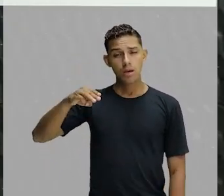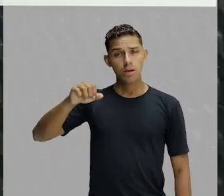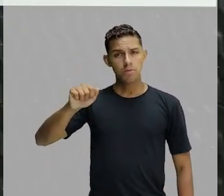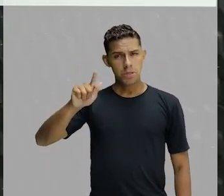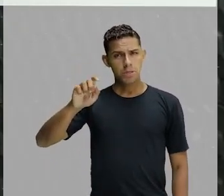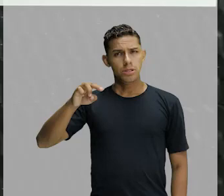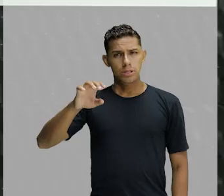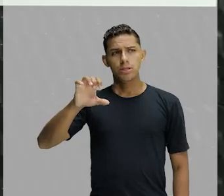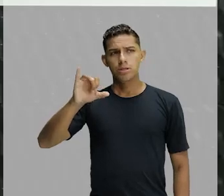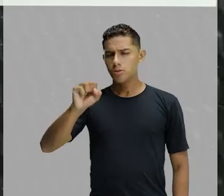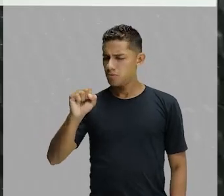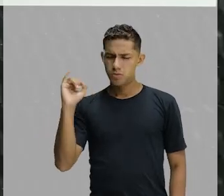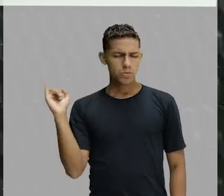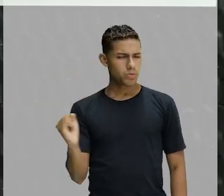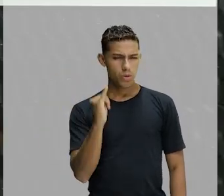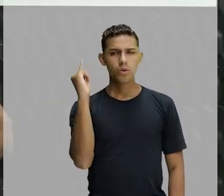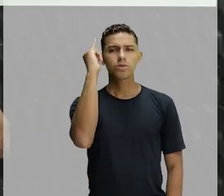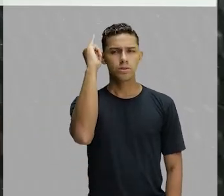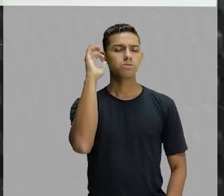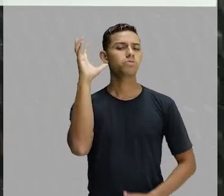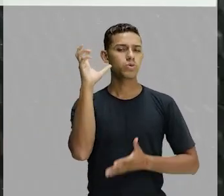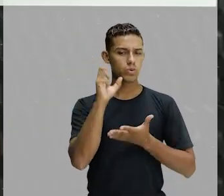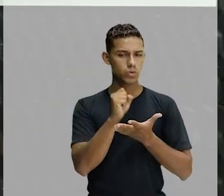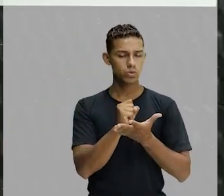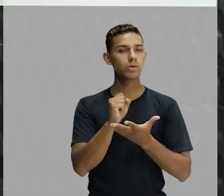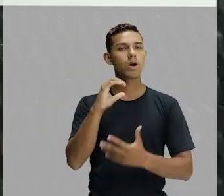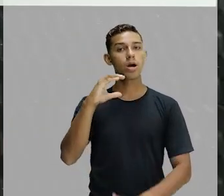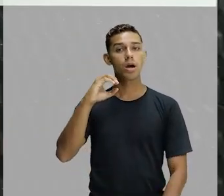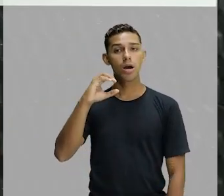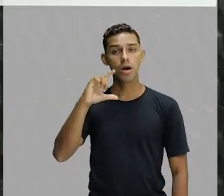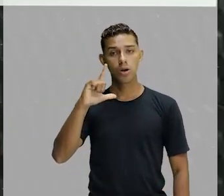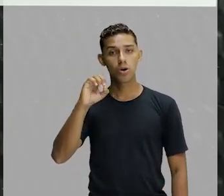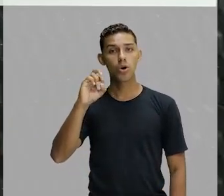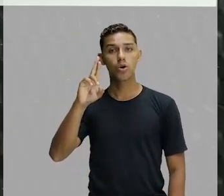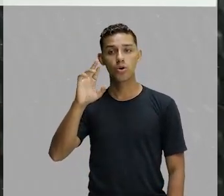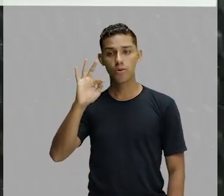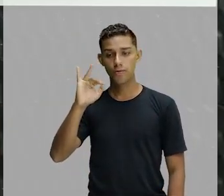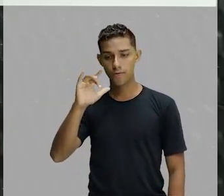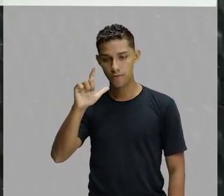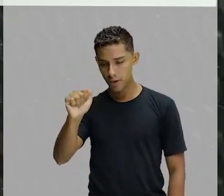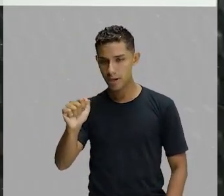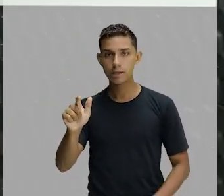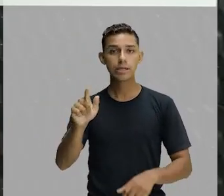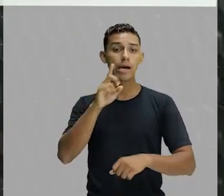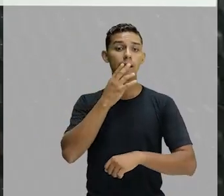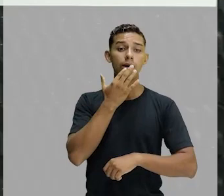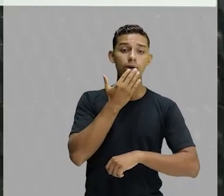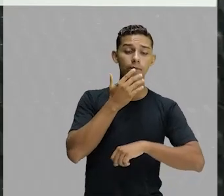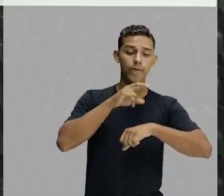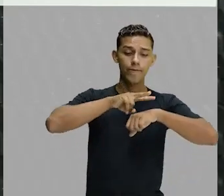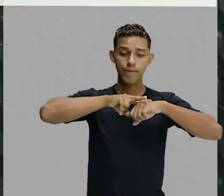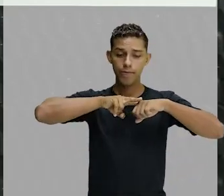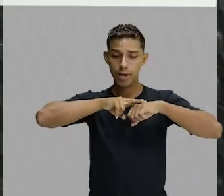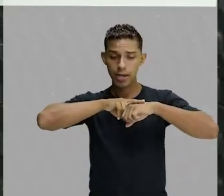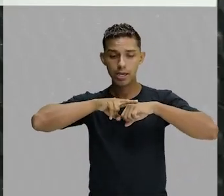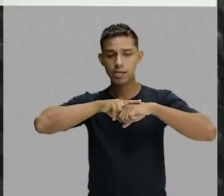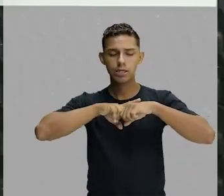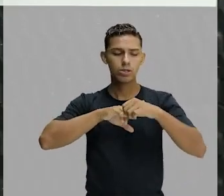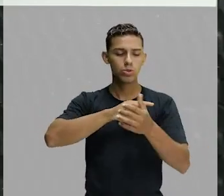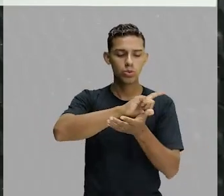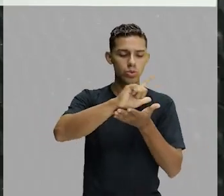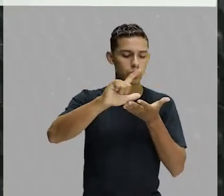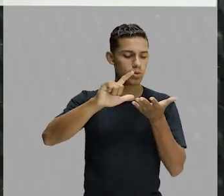a planta para que ela possa produzir a clorofila. A clorofila que é o pigmento verde. A planta só é verde por causa